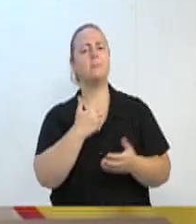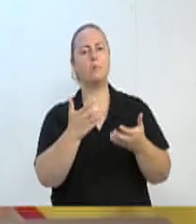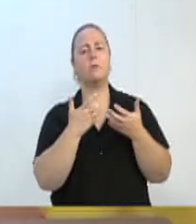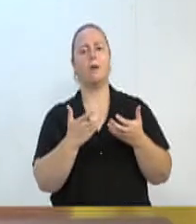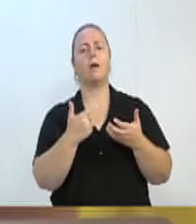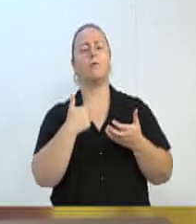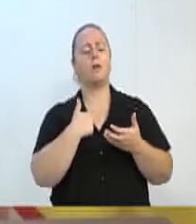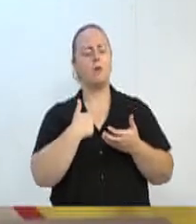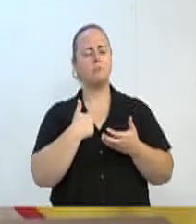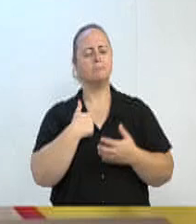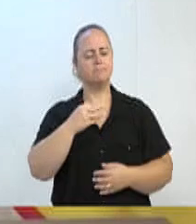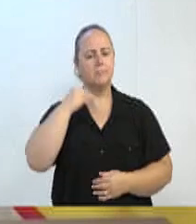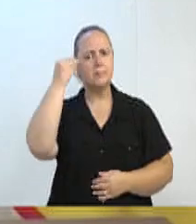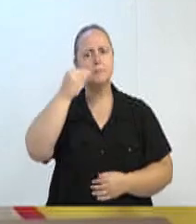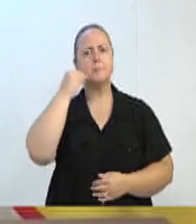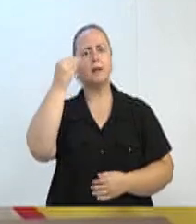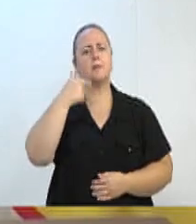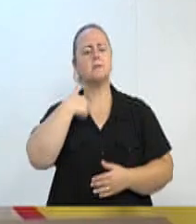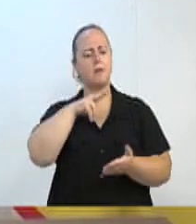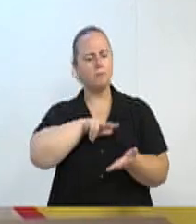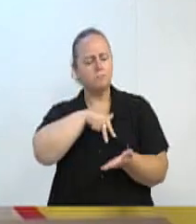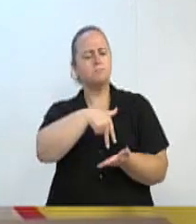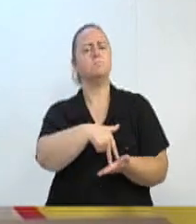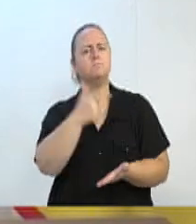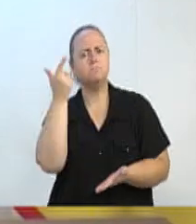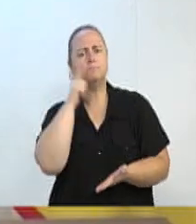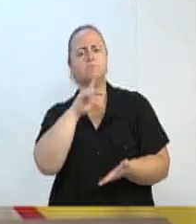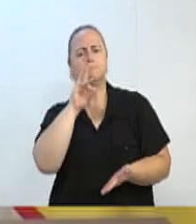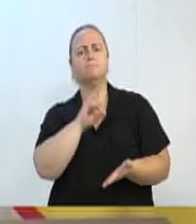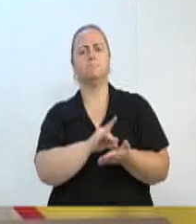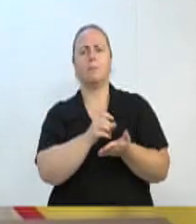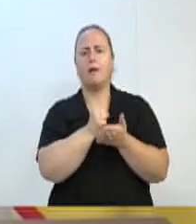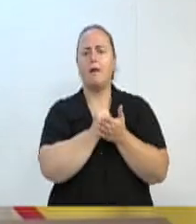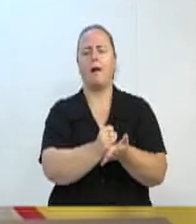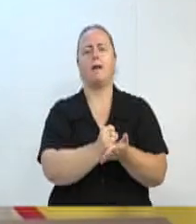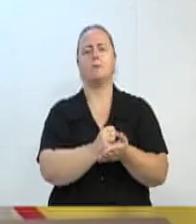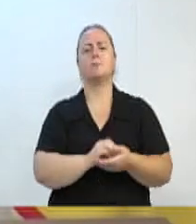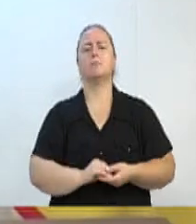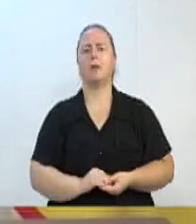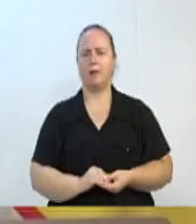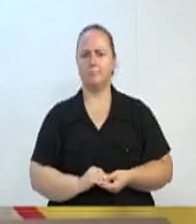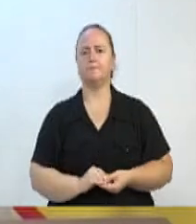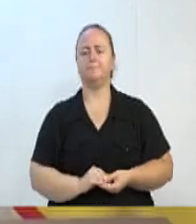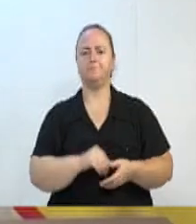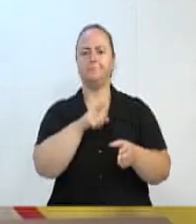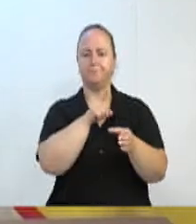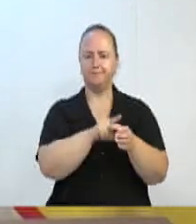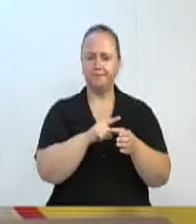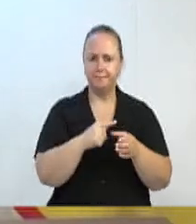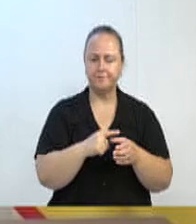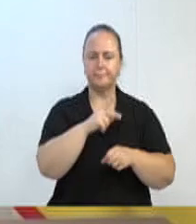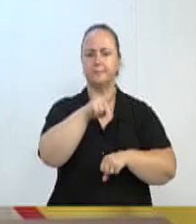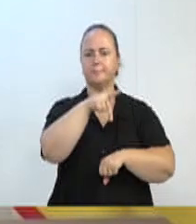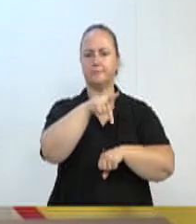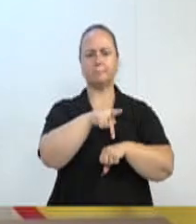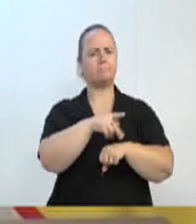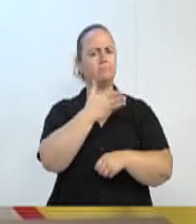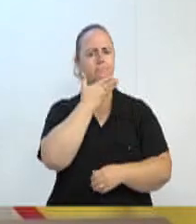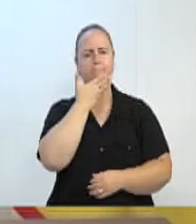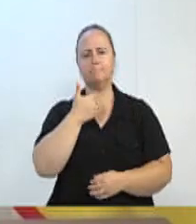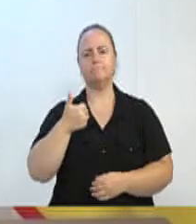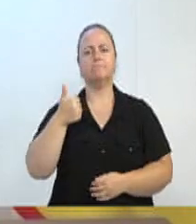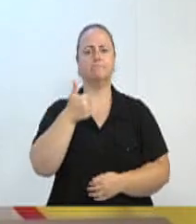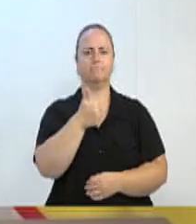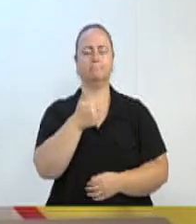passar por essa experiência eu sei que eu posso dar a minha contribuição para fazer a cidade que eu moro o estado o país melhor